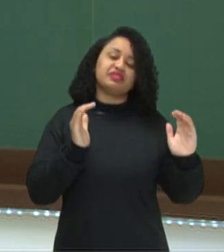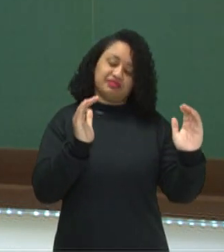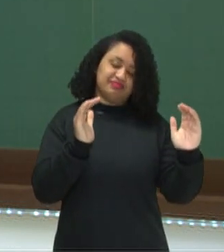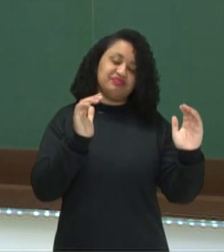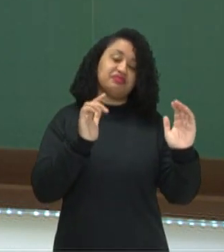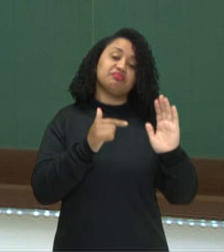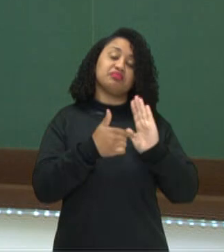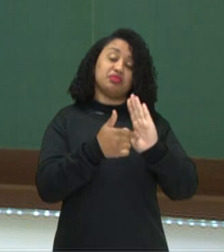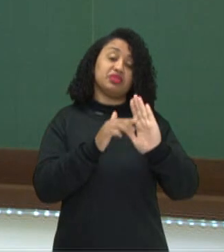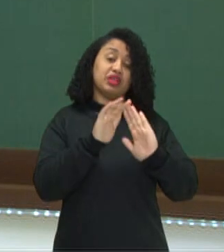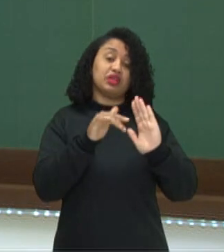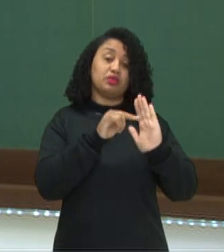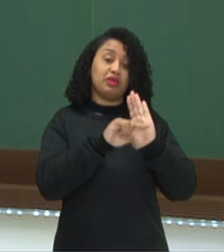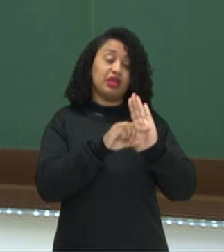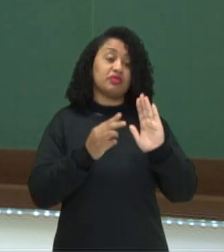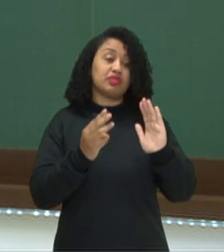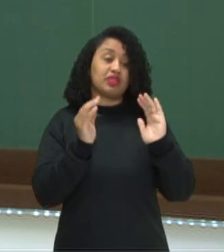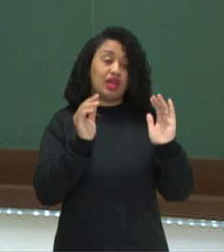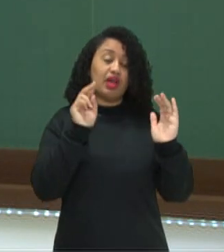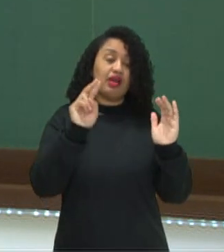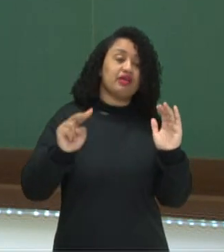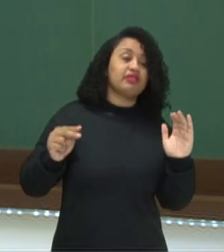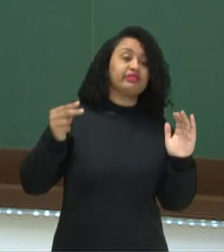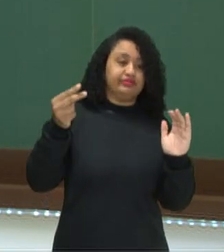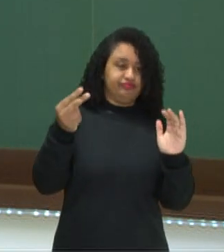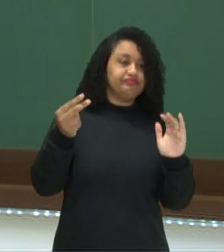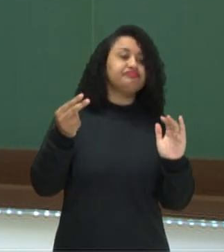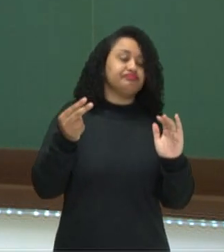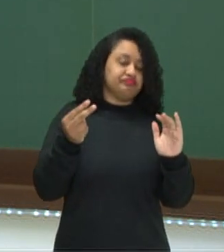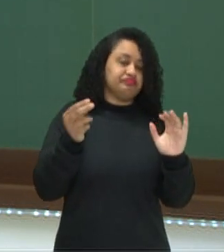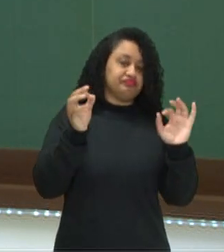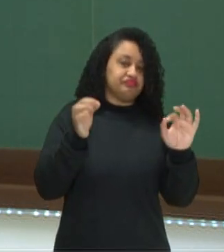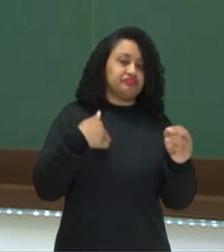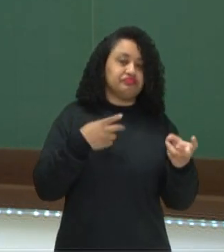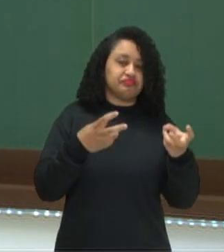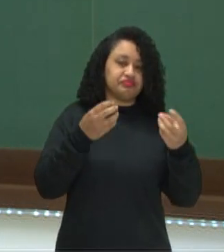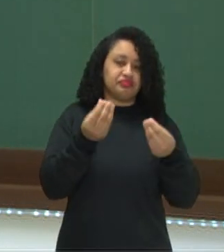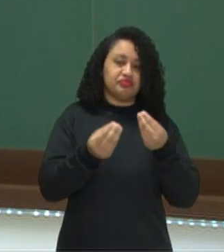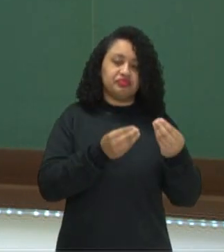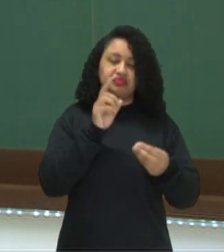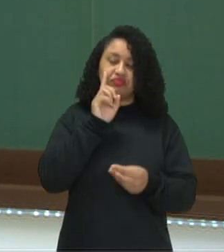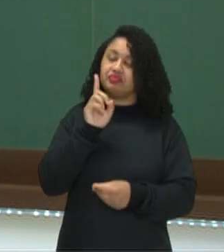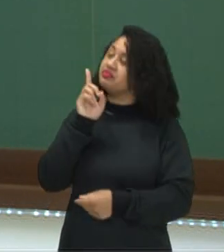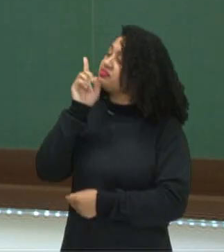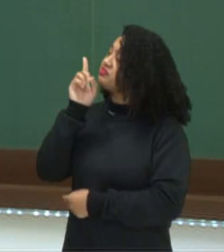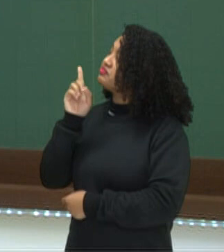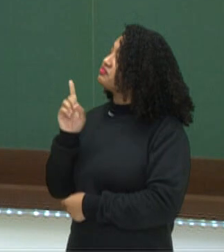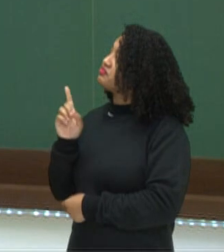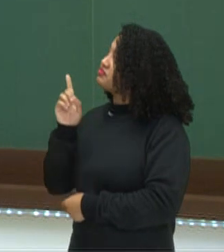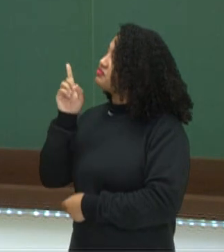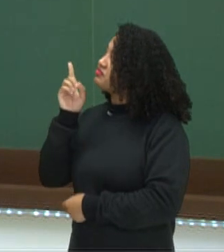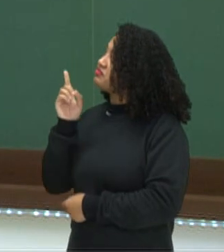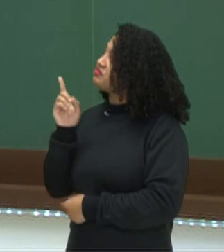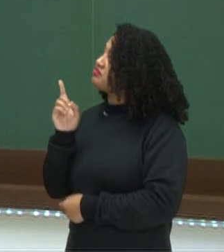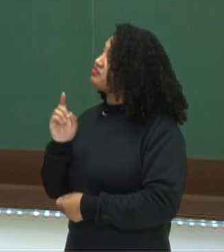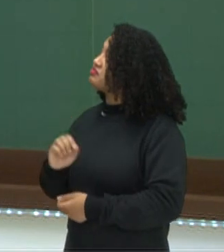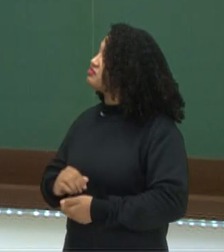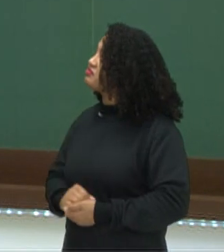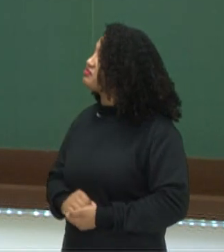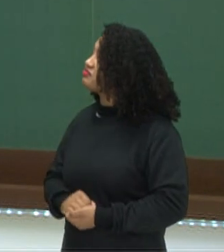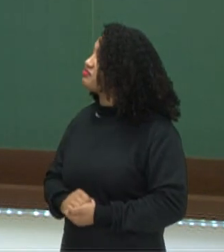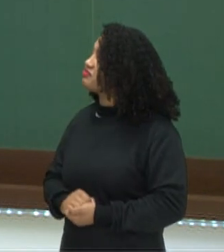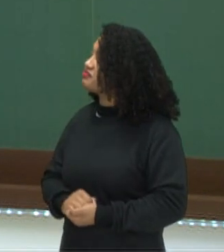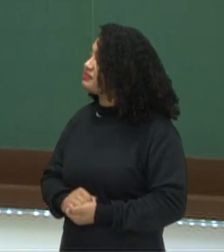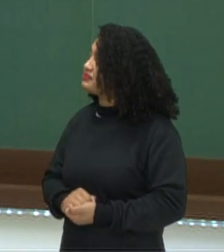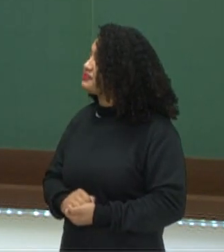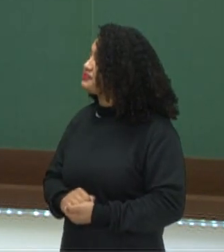Então, menos com menos, mais. 3², 9. Menos da fórmula, e o meu